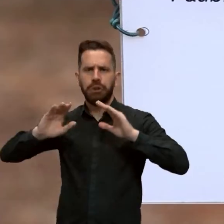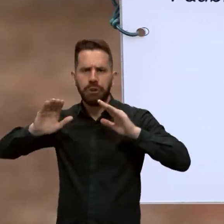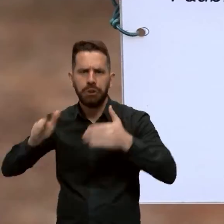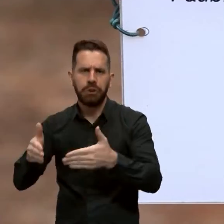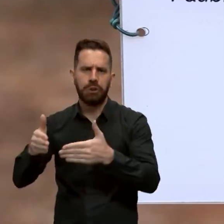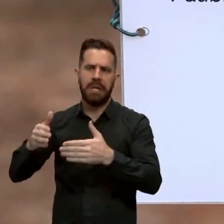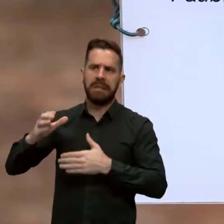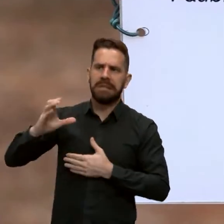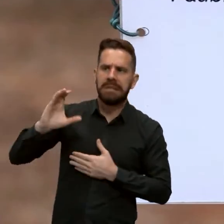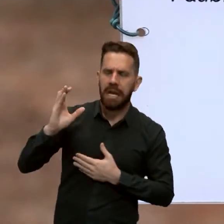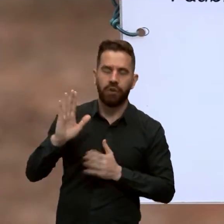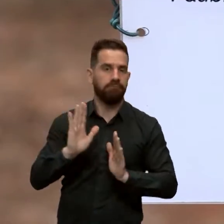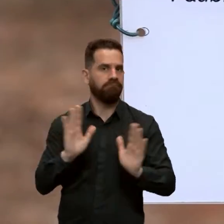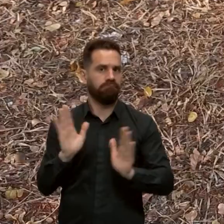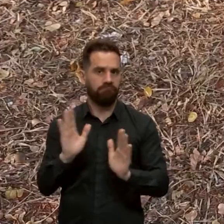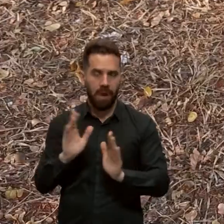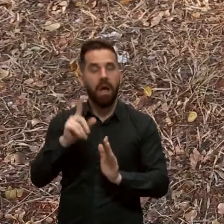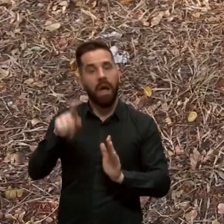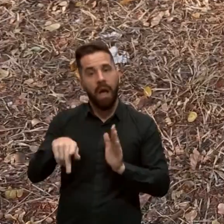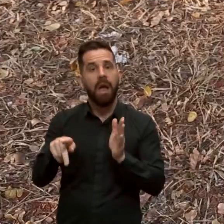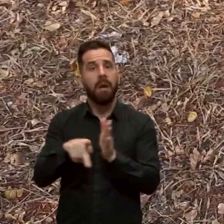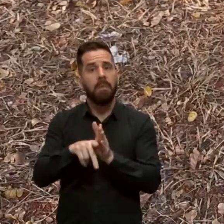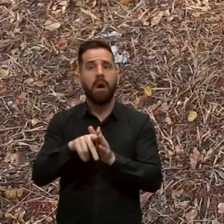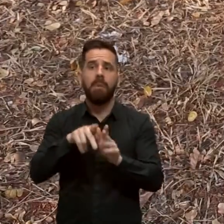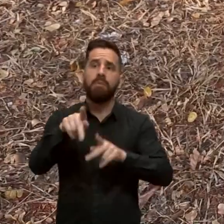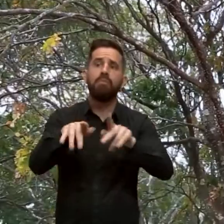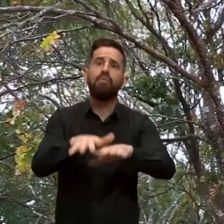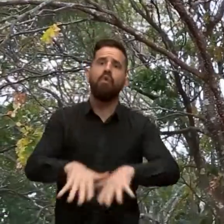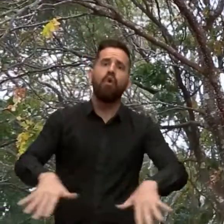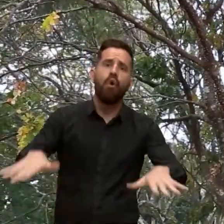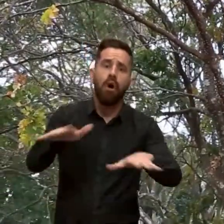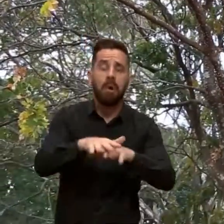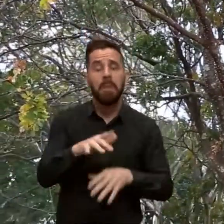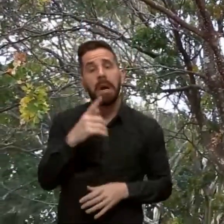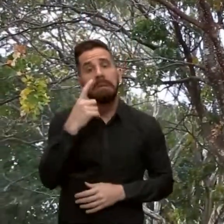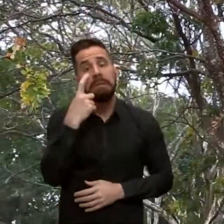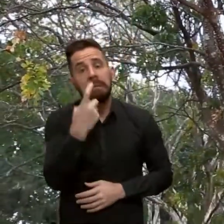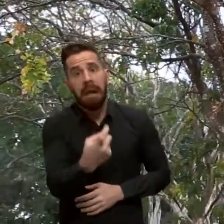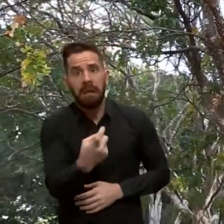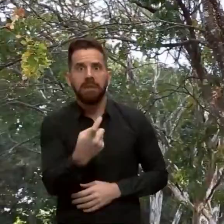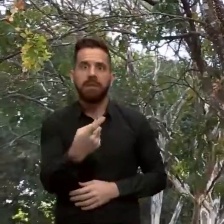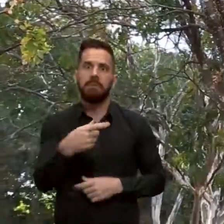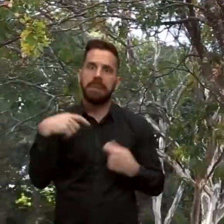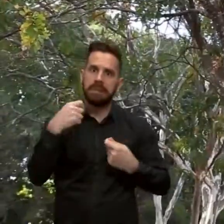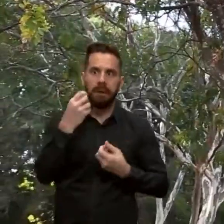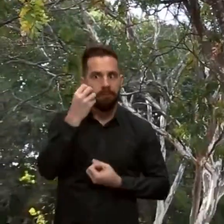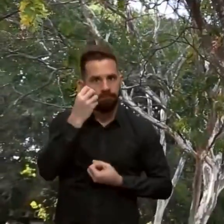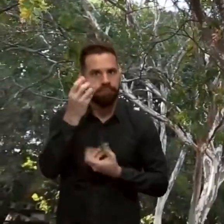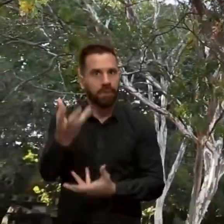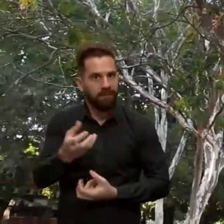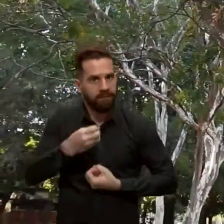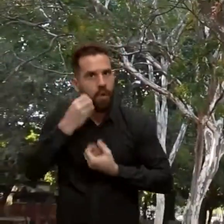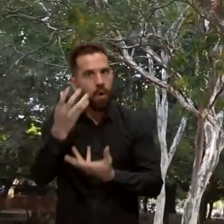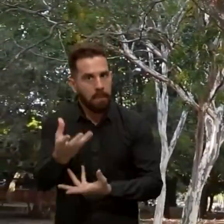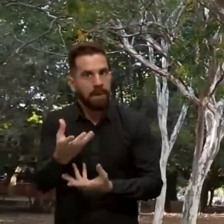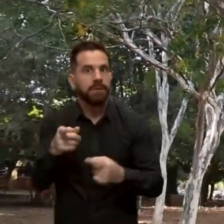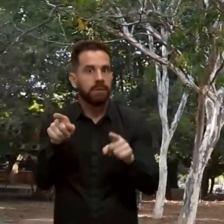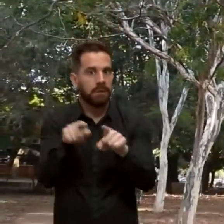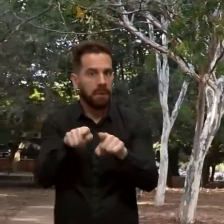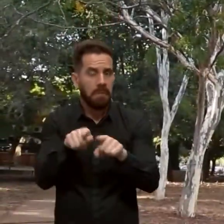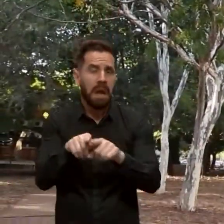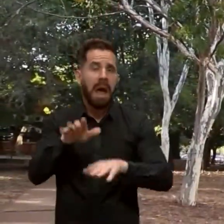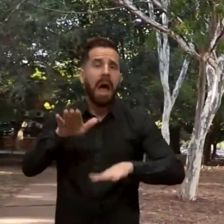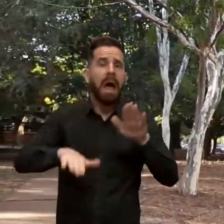público científico, são para um público que tem interesse nisso e que precisa de informações desse tipo, mas que normalmente é